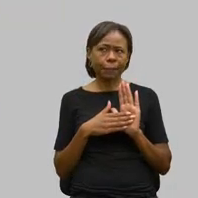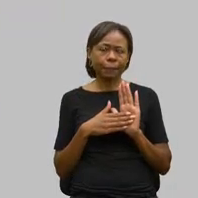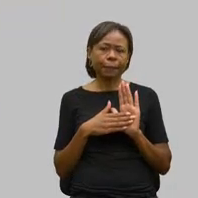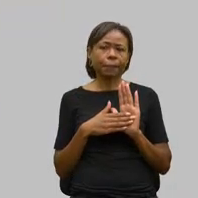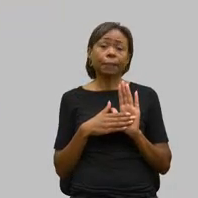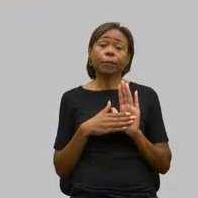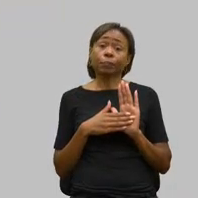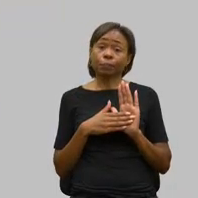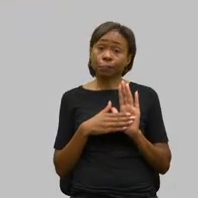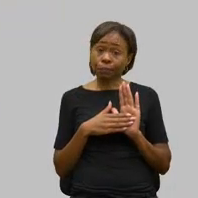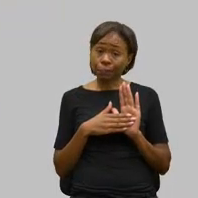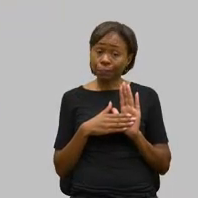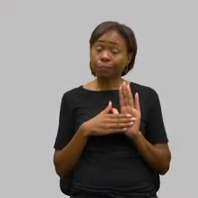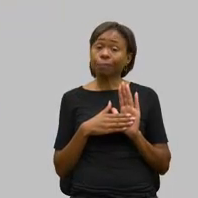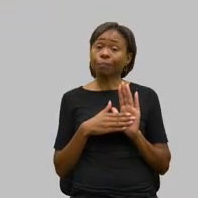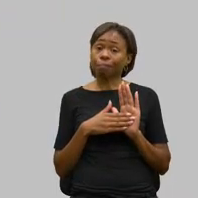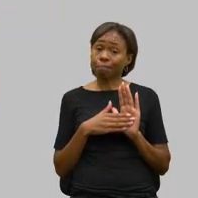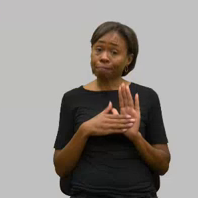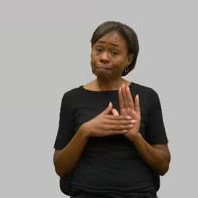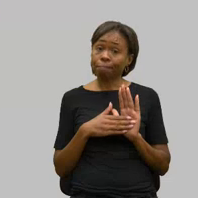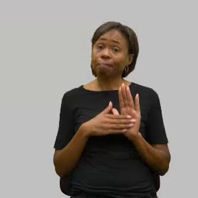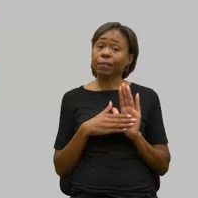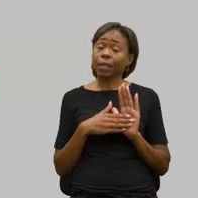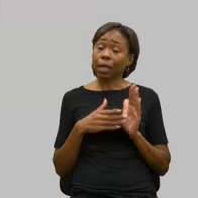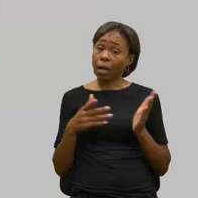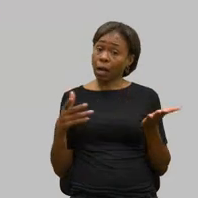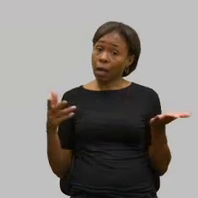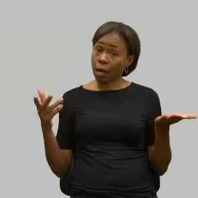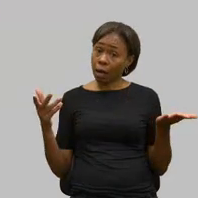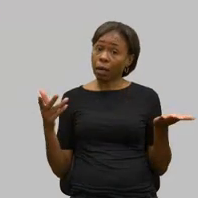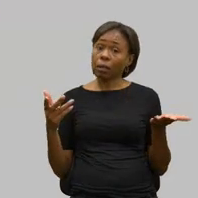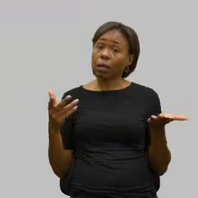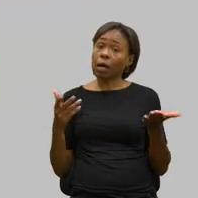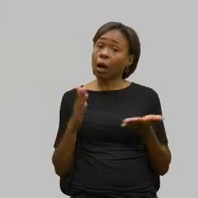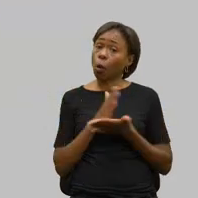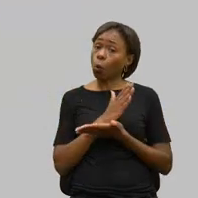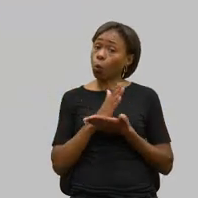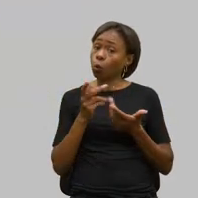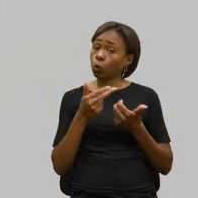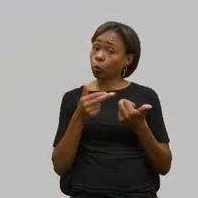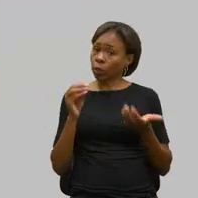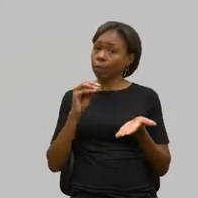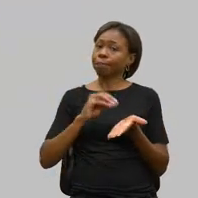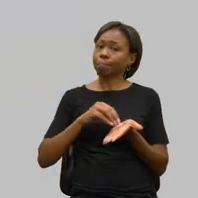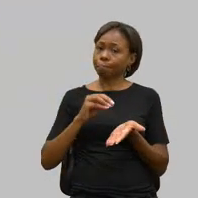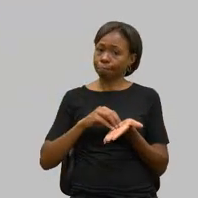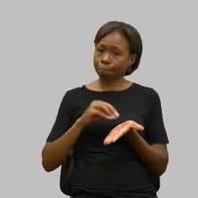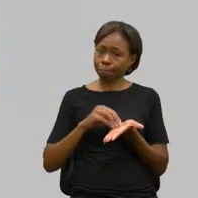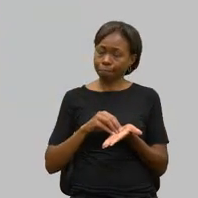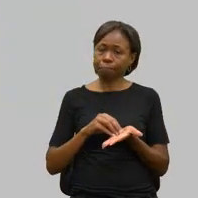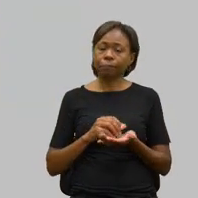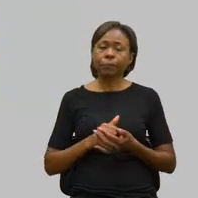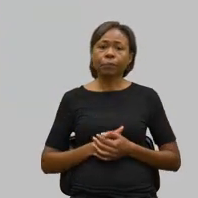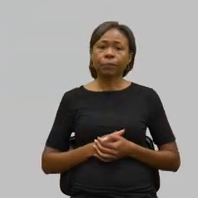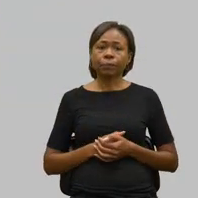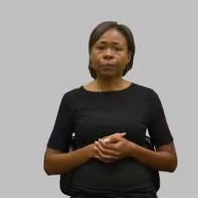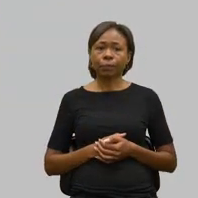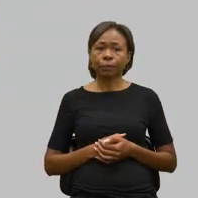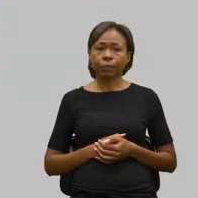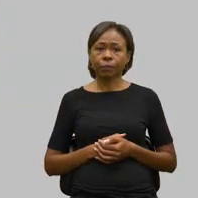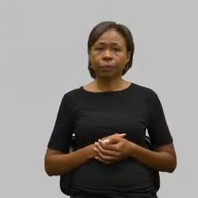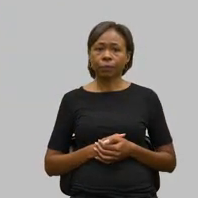acabou deixando ainda algumas coisas de fora. Aí, nós tomamos aqui,